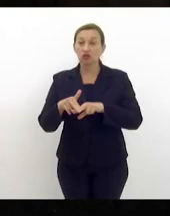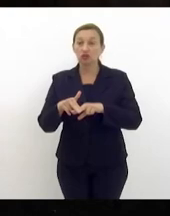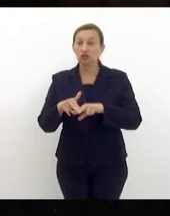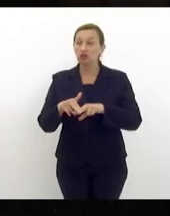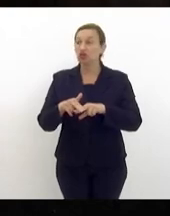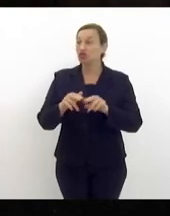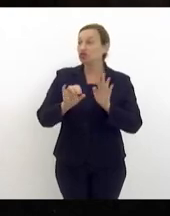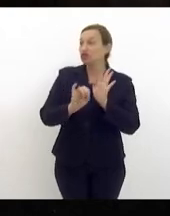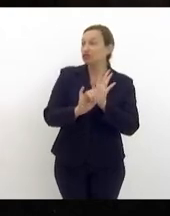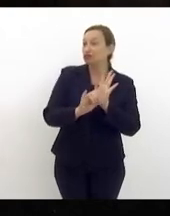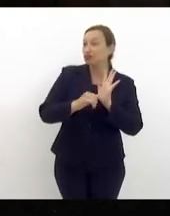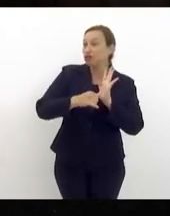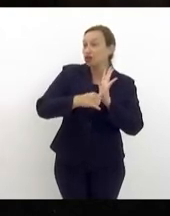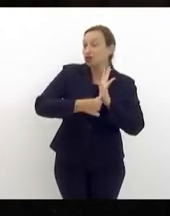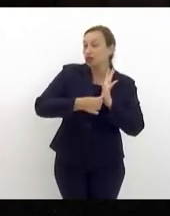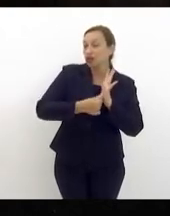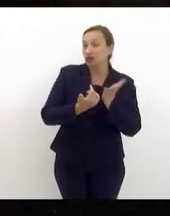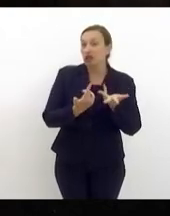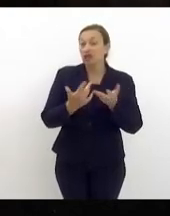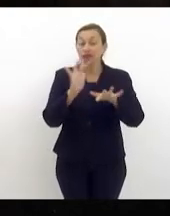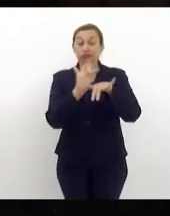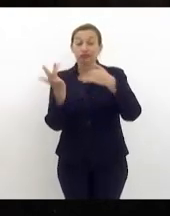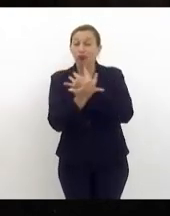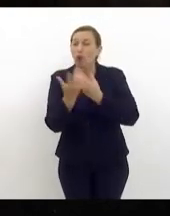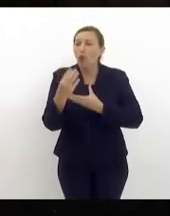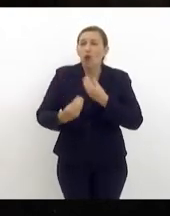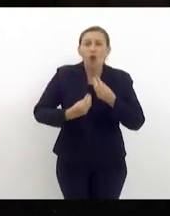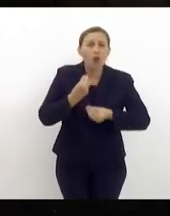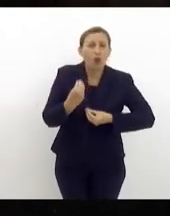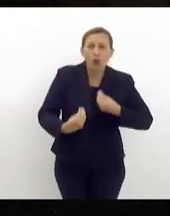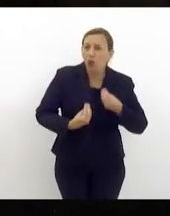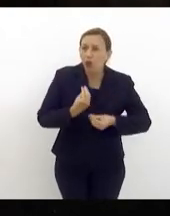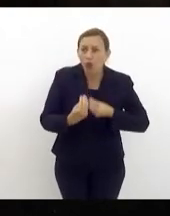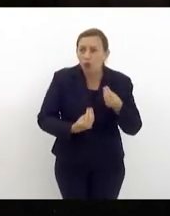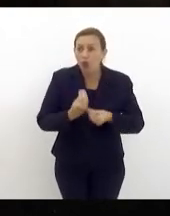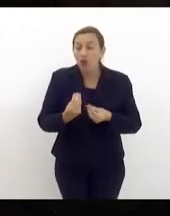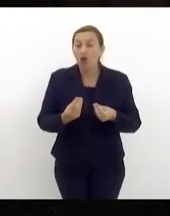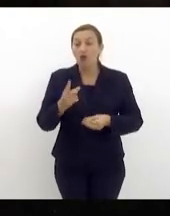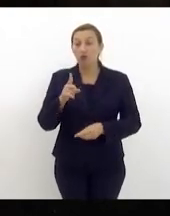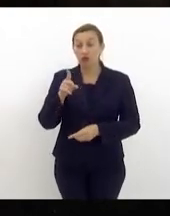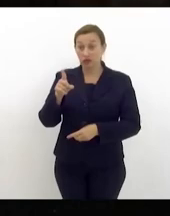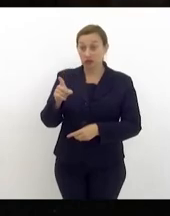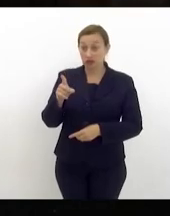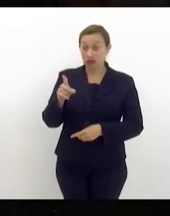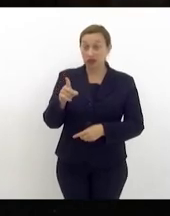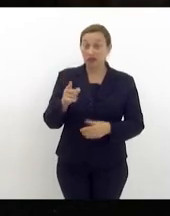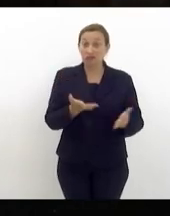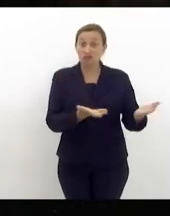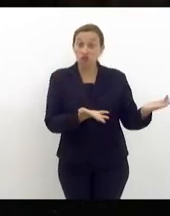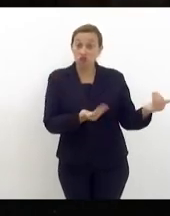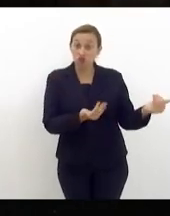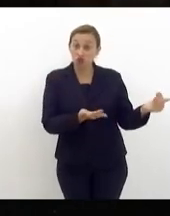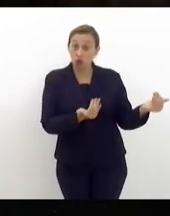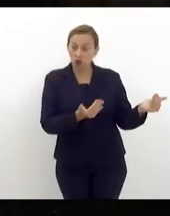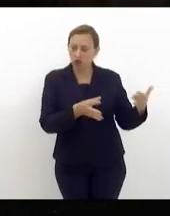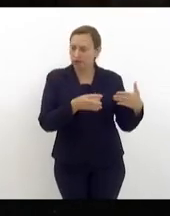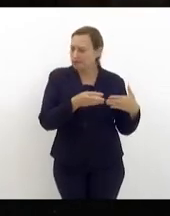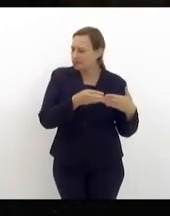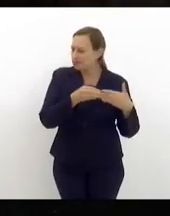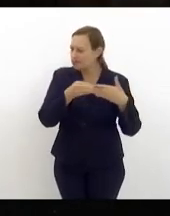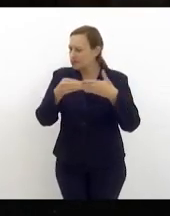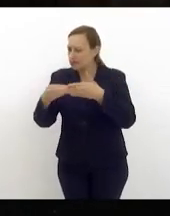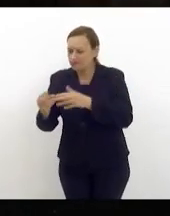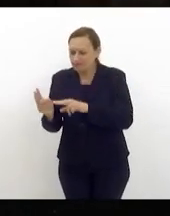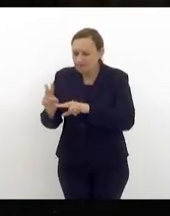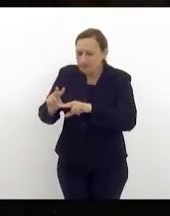com coisa de rede social. Onde é que já se viu você levar um jovem, não é,